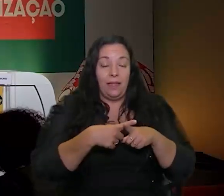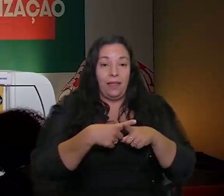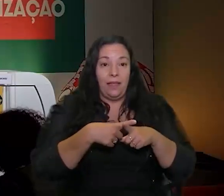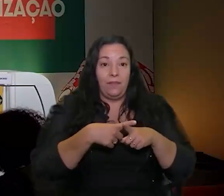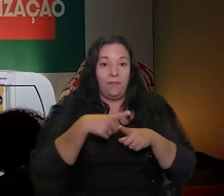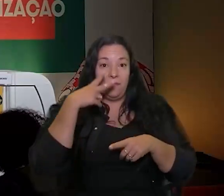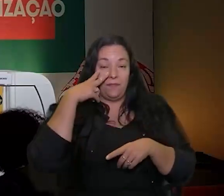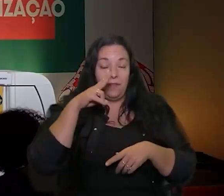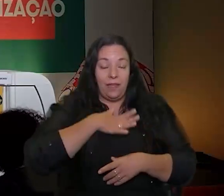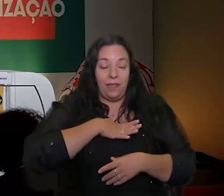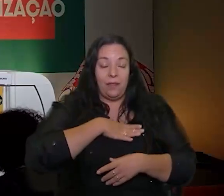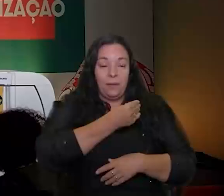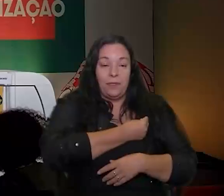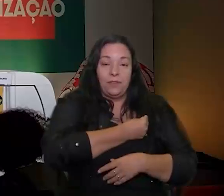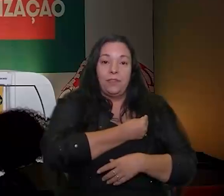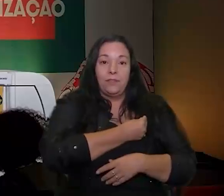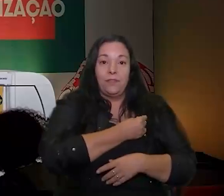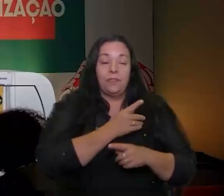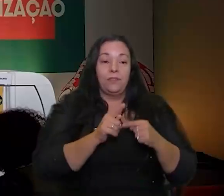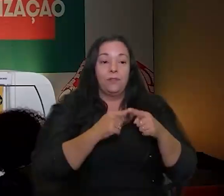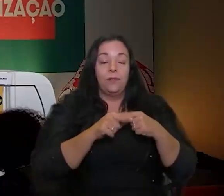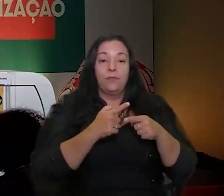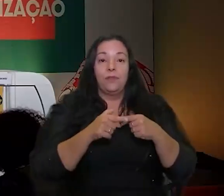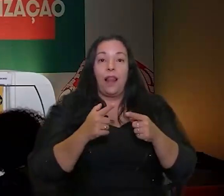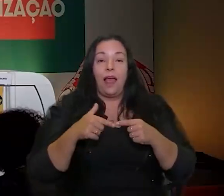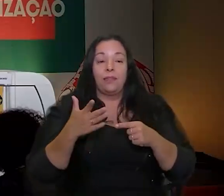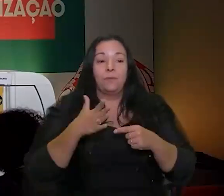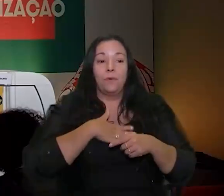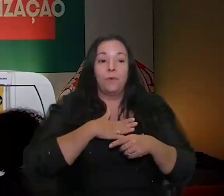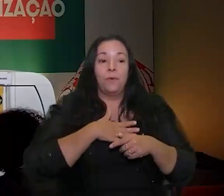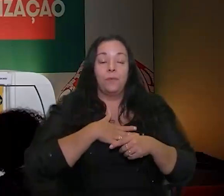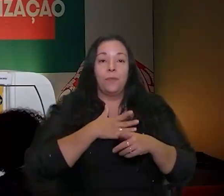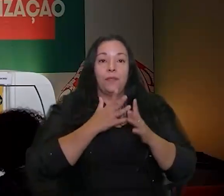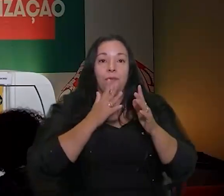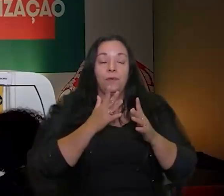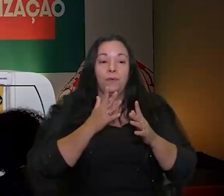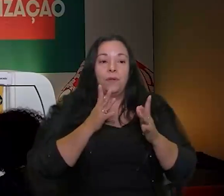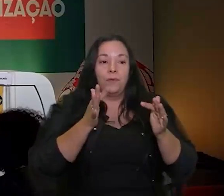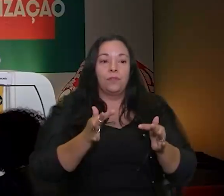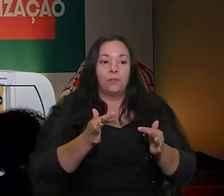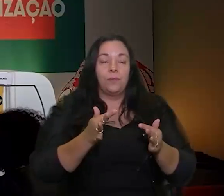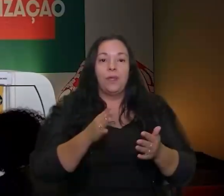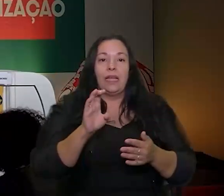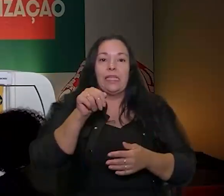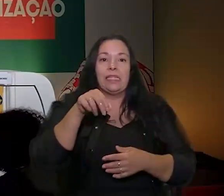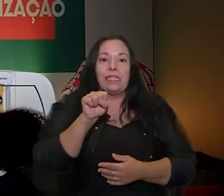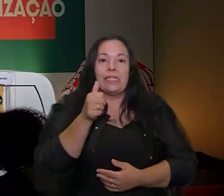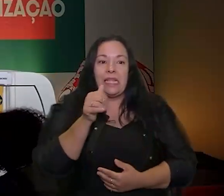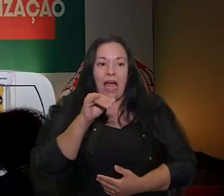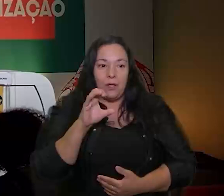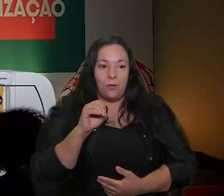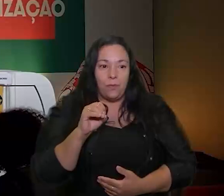Tenório, um homem negro de cabelos curtos rente à cabeça de tom grisalho. Possui barba de mesmo tom. Ele traz a camiseta de botões de